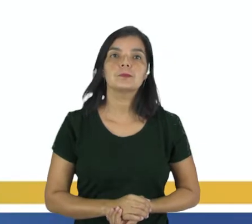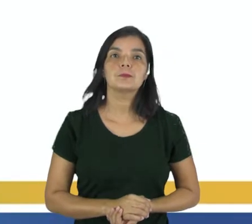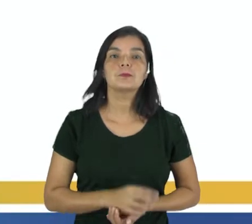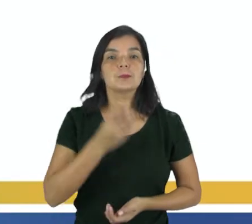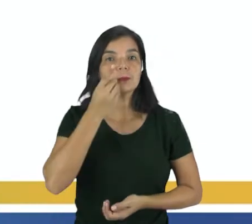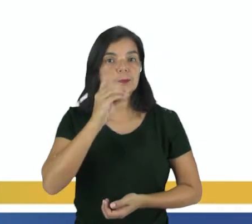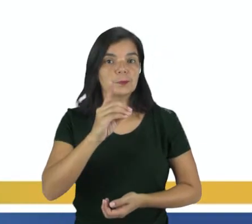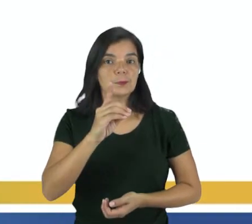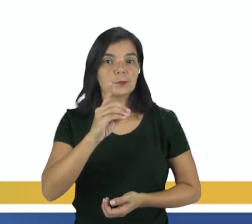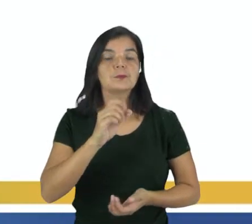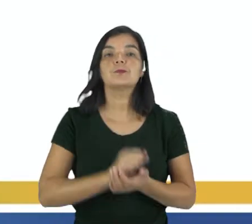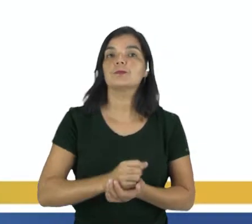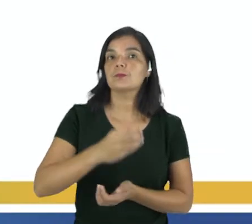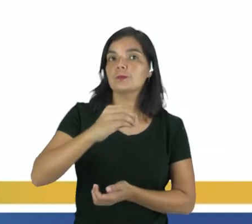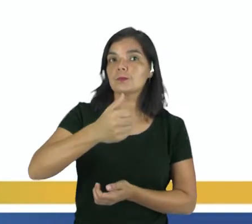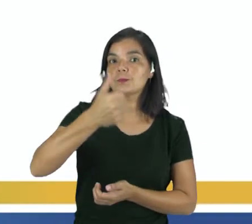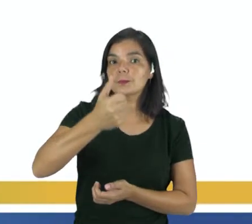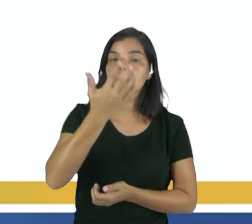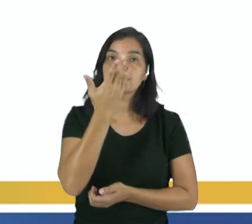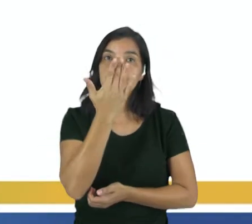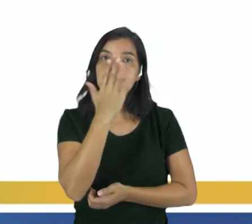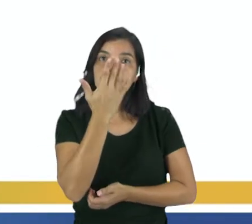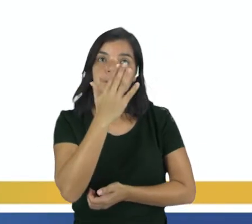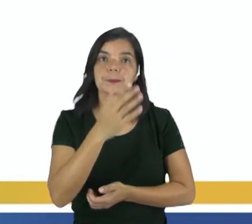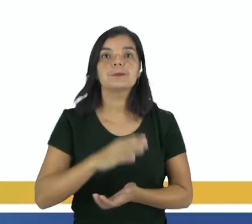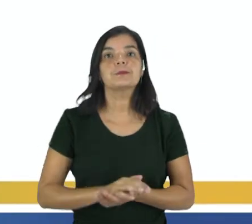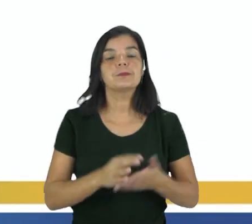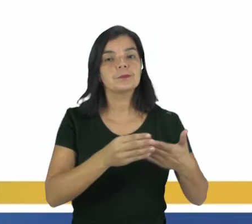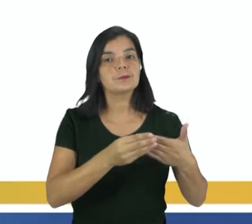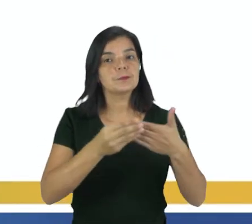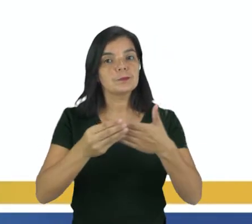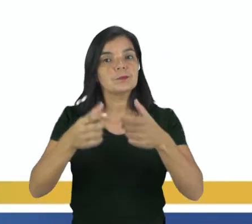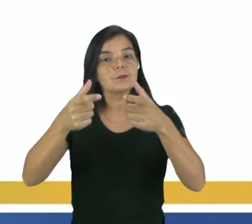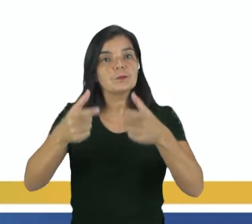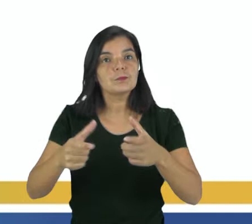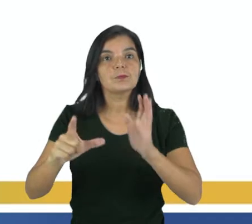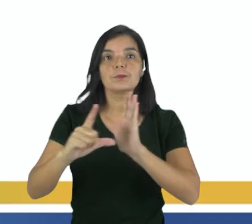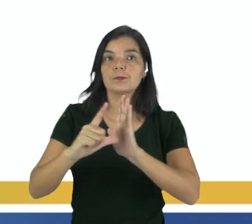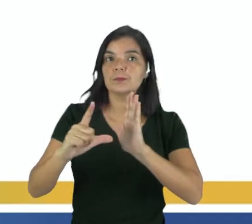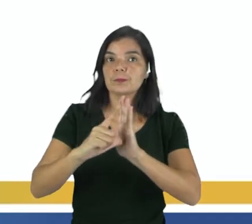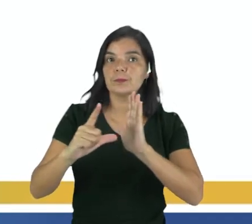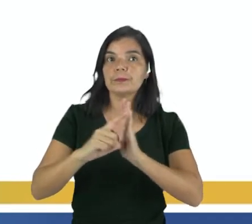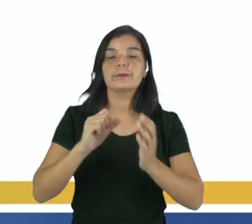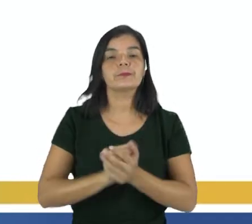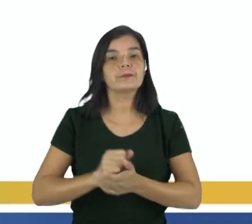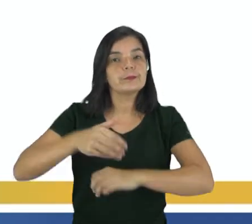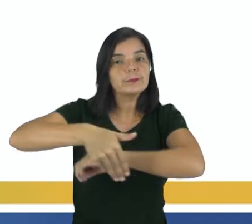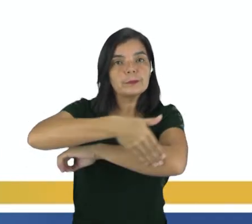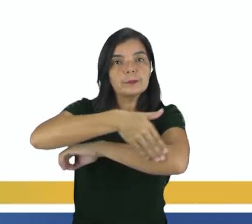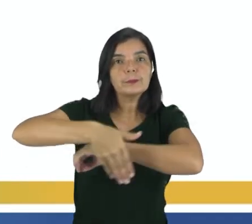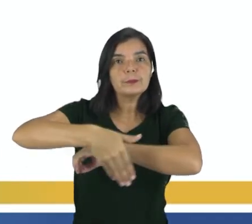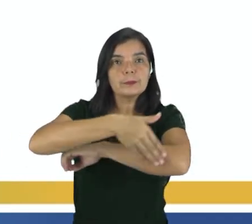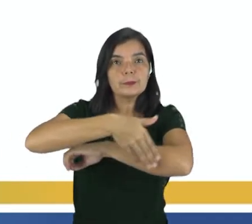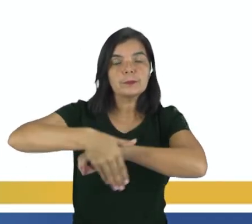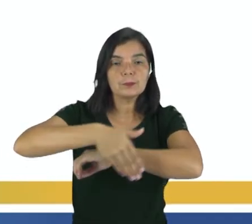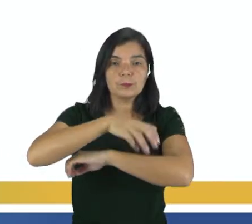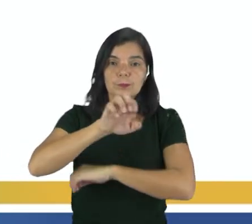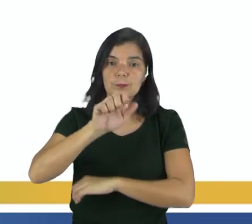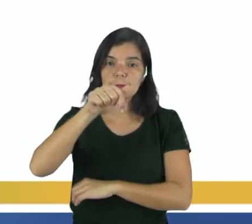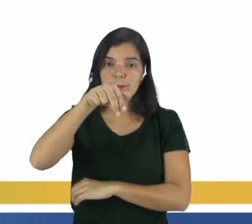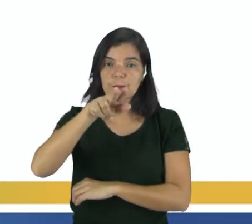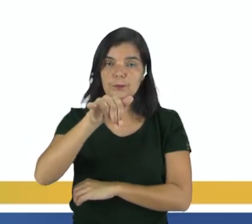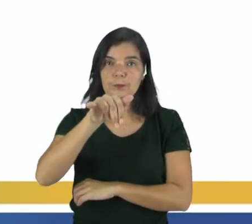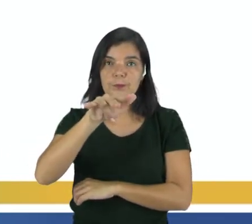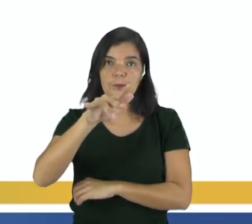No último dia, 1º de fevereiro, dirigi-me ao seu estabelecimento, situado na Rua